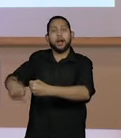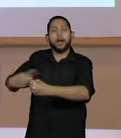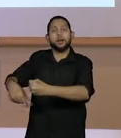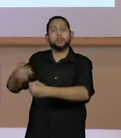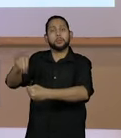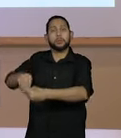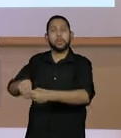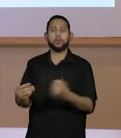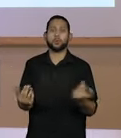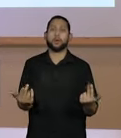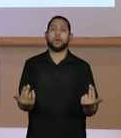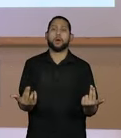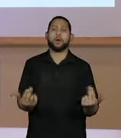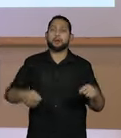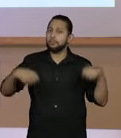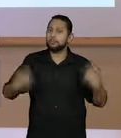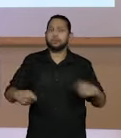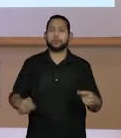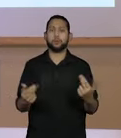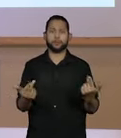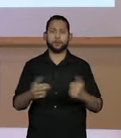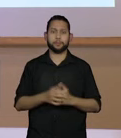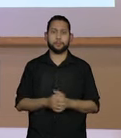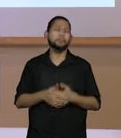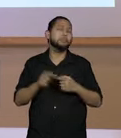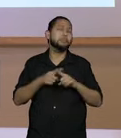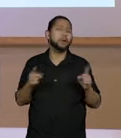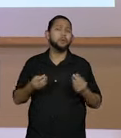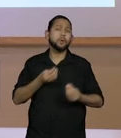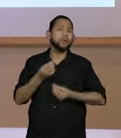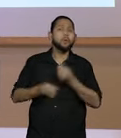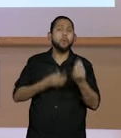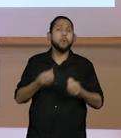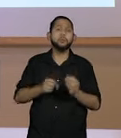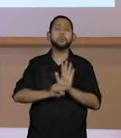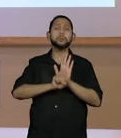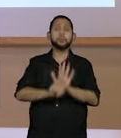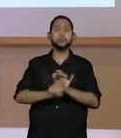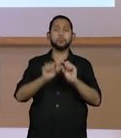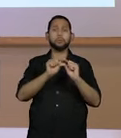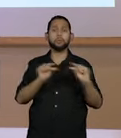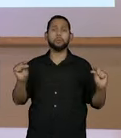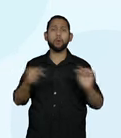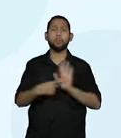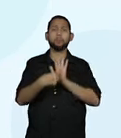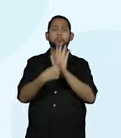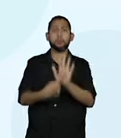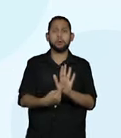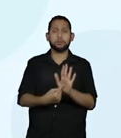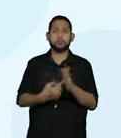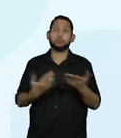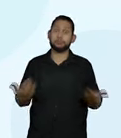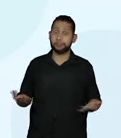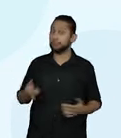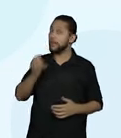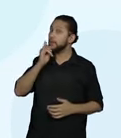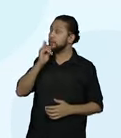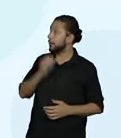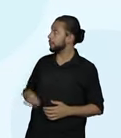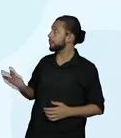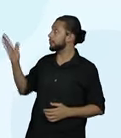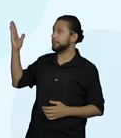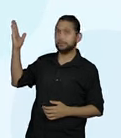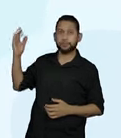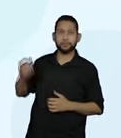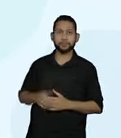representar átomos e moléculas usando símbolos e fórmulas químicas? Nós temos aqui, por exemplo,